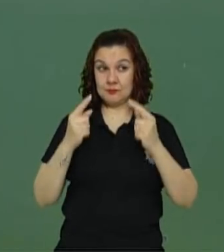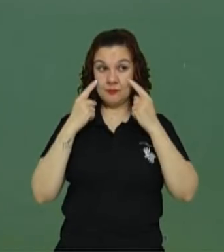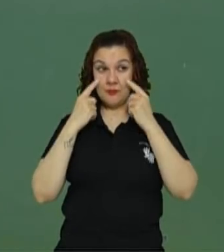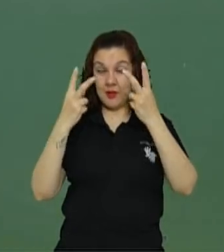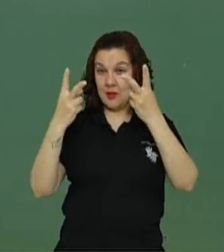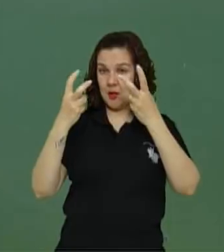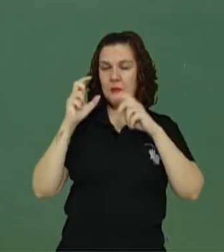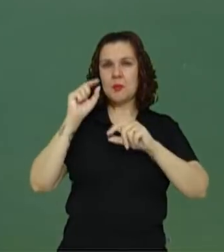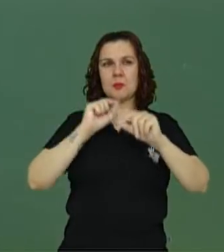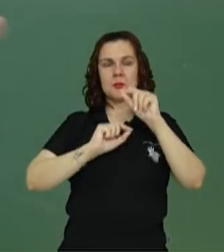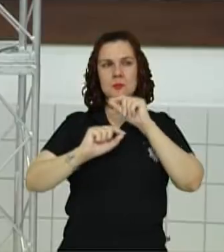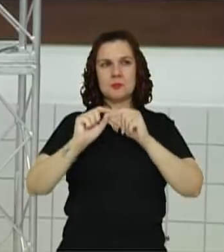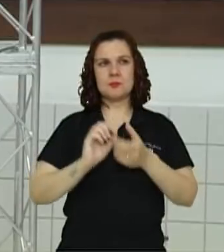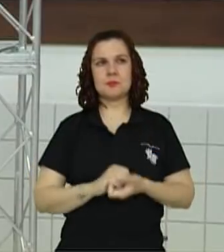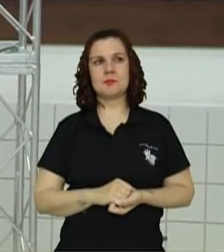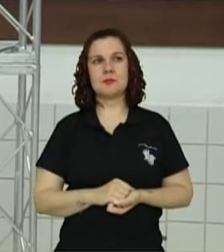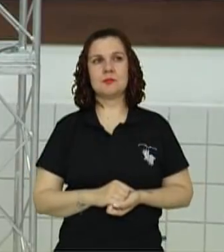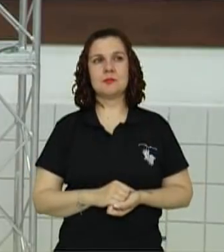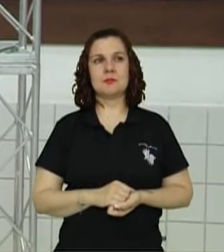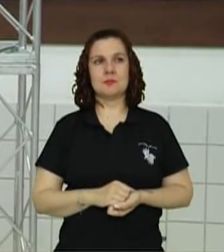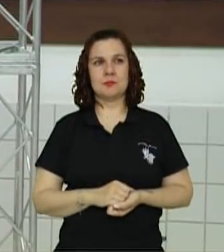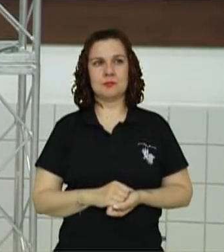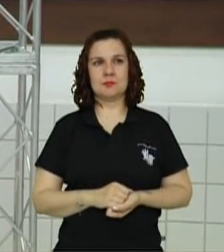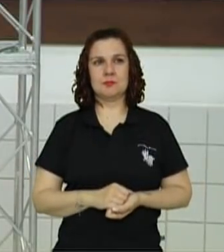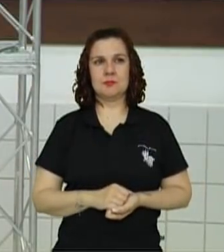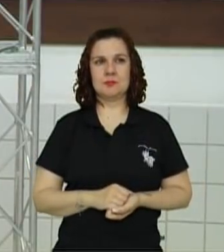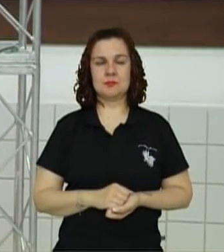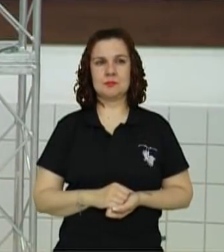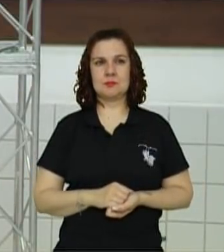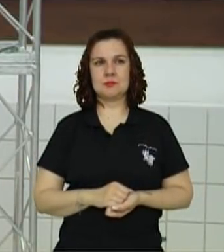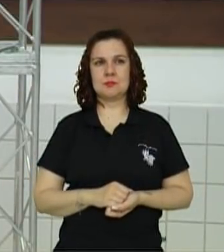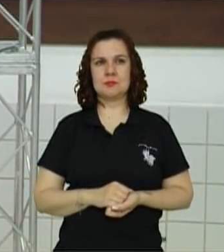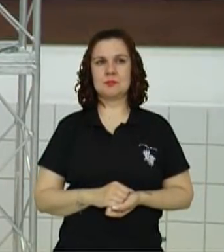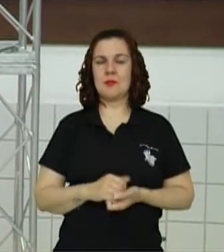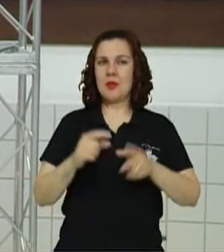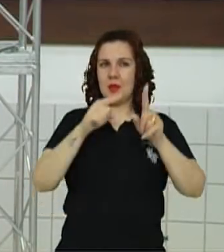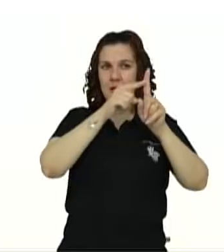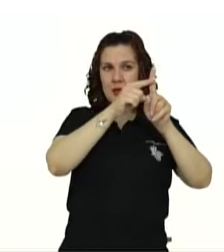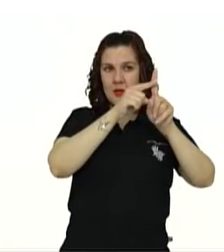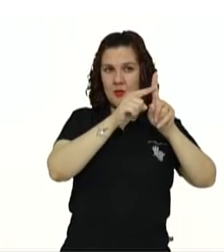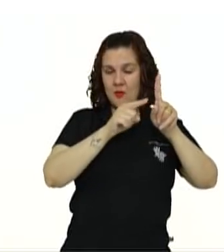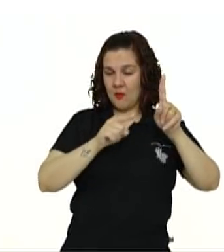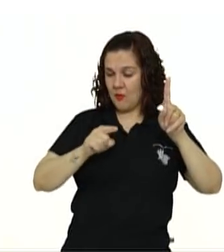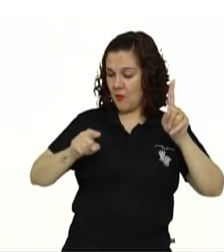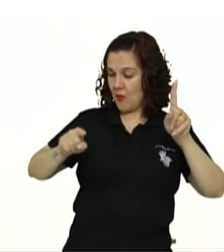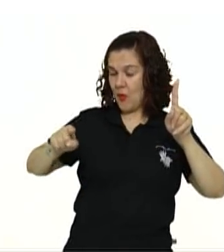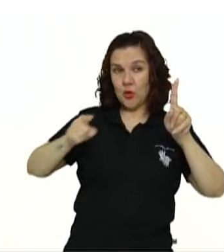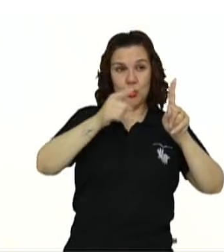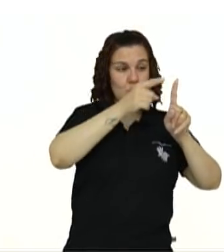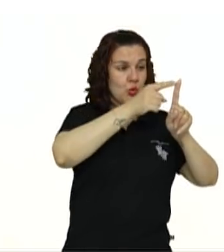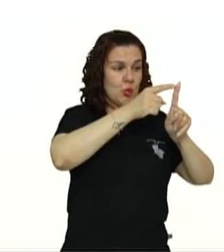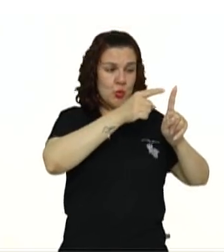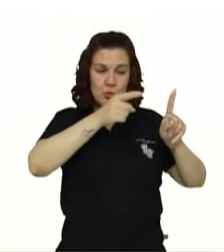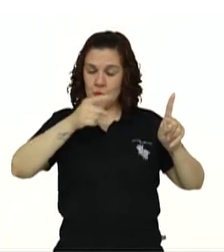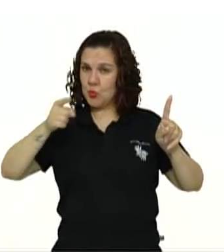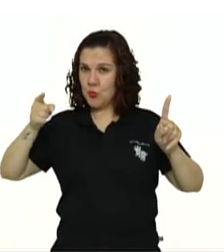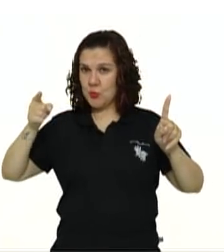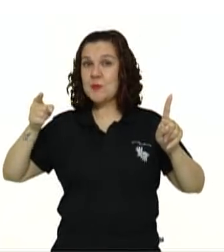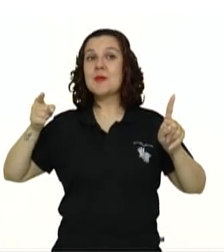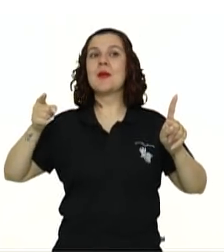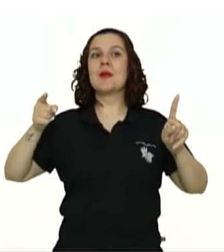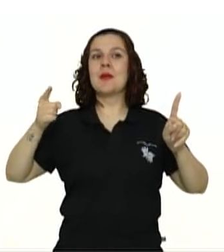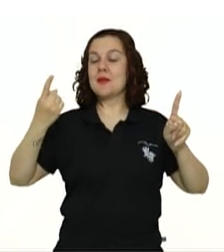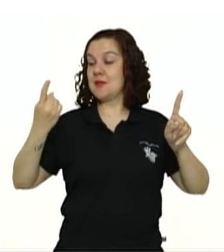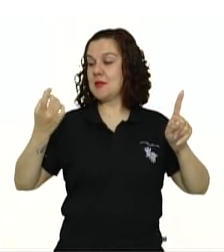Repara comigo o seguinte, ó. A proposta aqui, ele mostra que toda essa parte